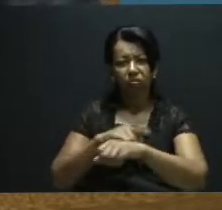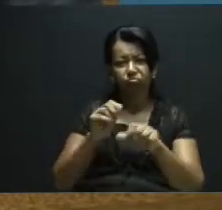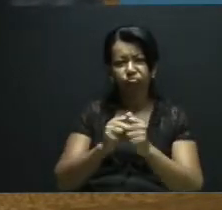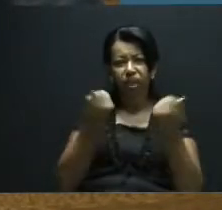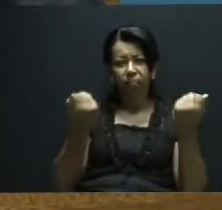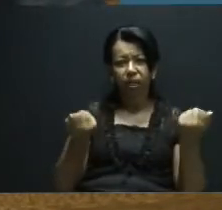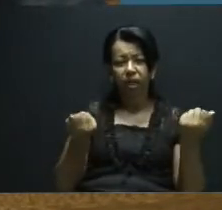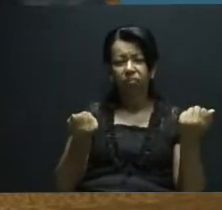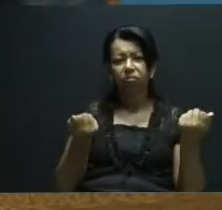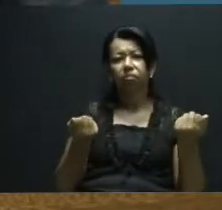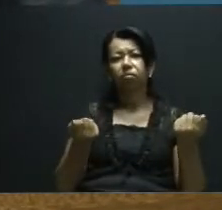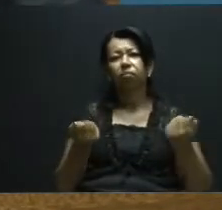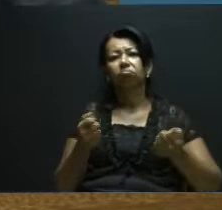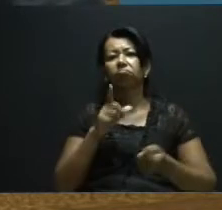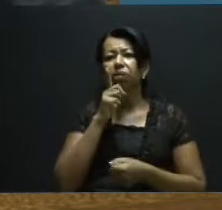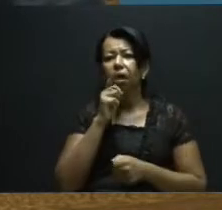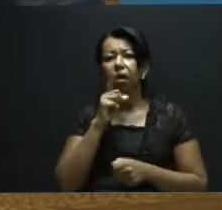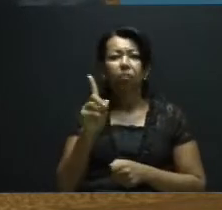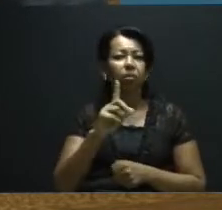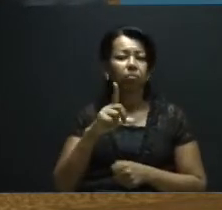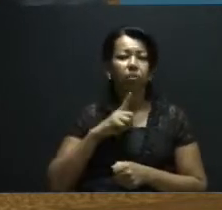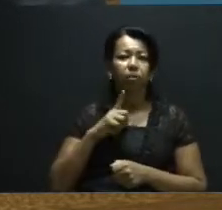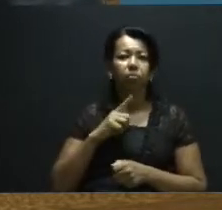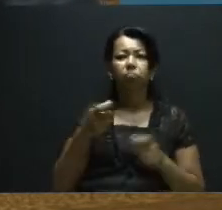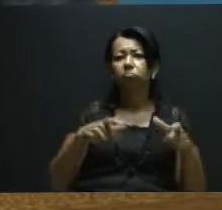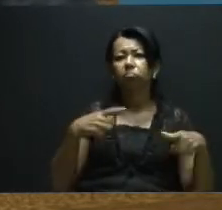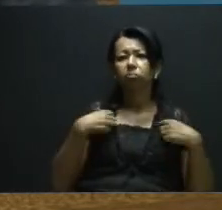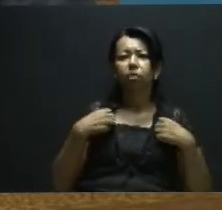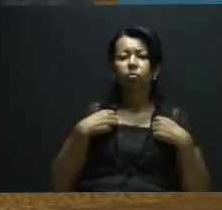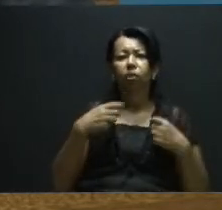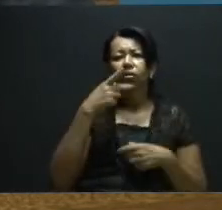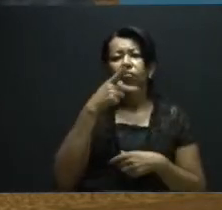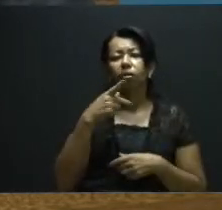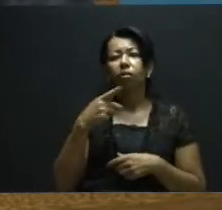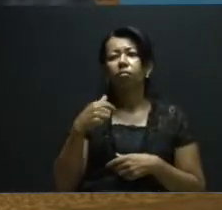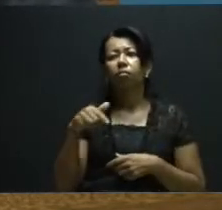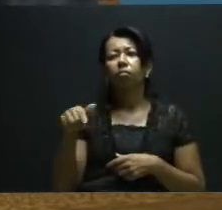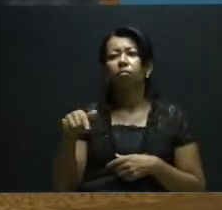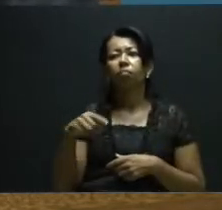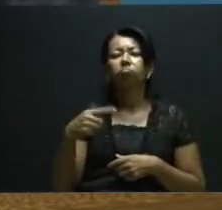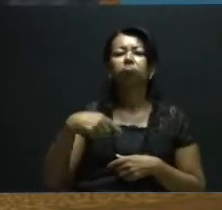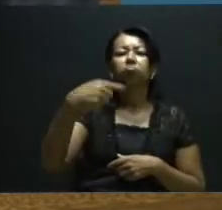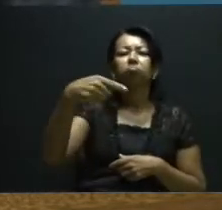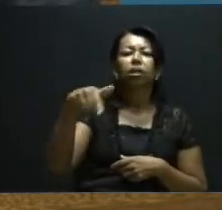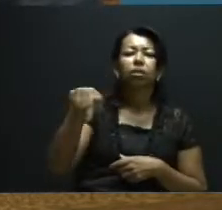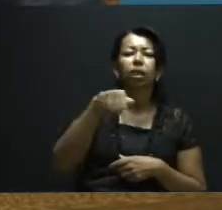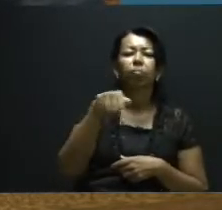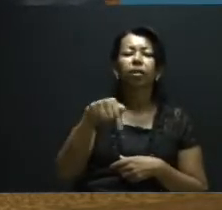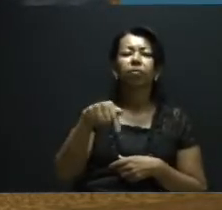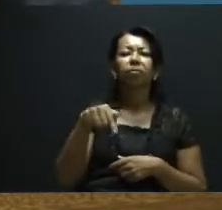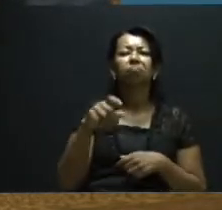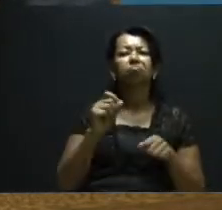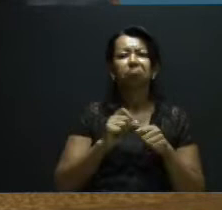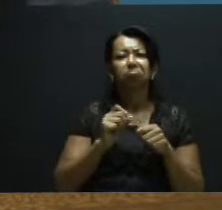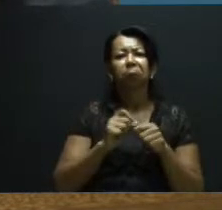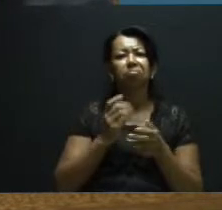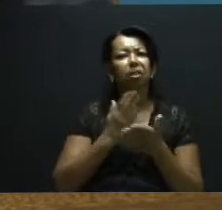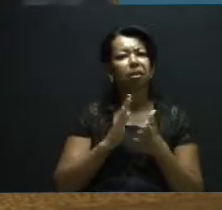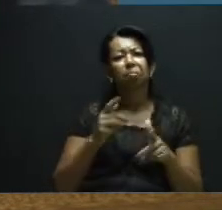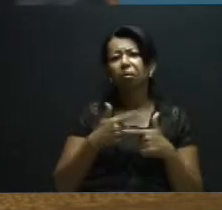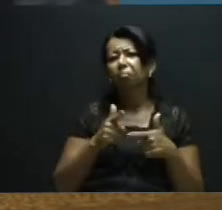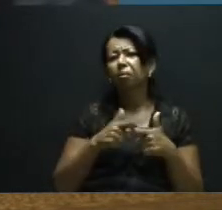banheiro a parte do vestiário há um ano ele falou anderson semanas e que vem vamos sanar essa problemática